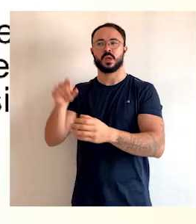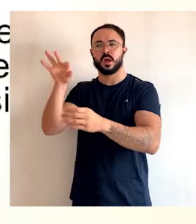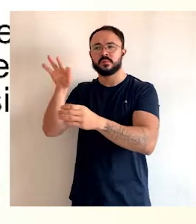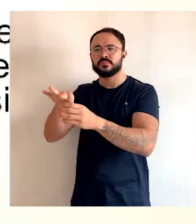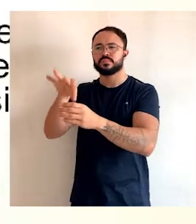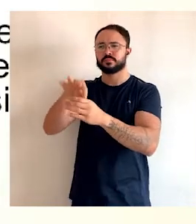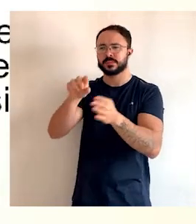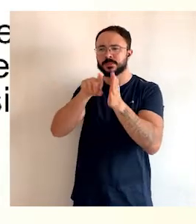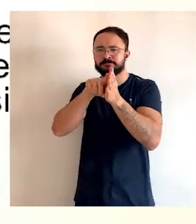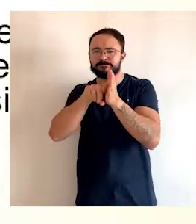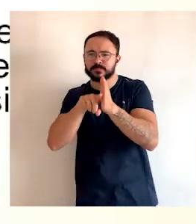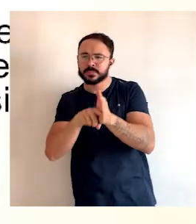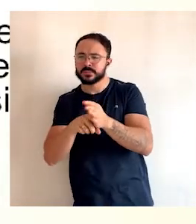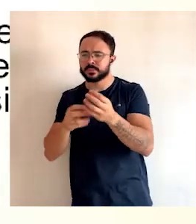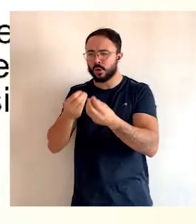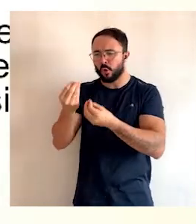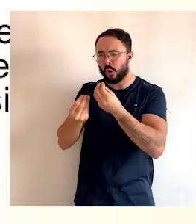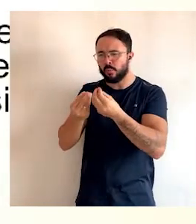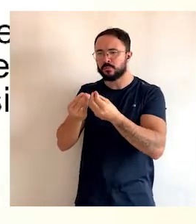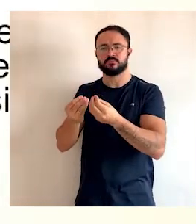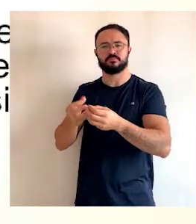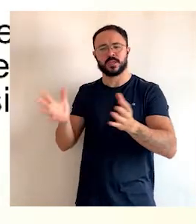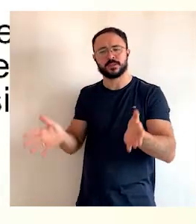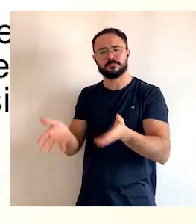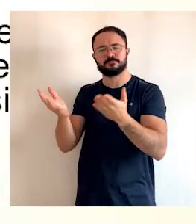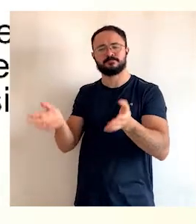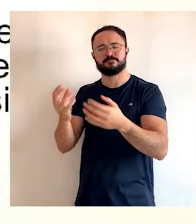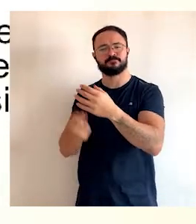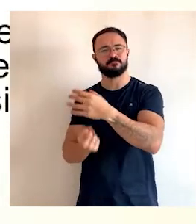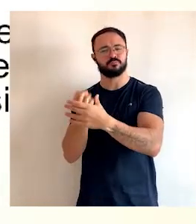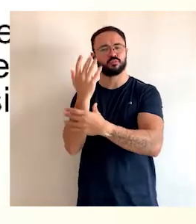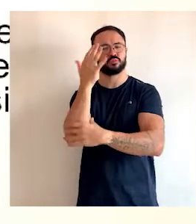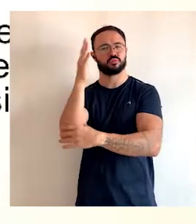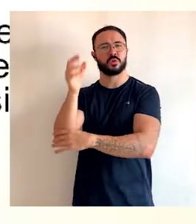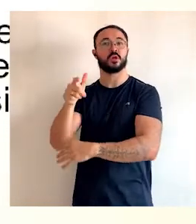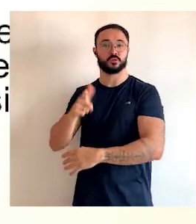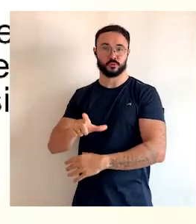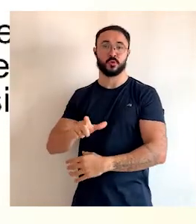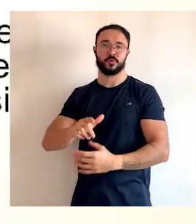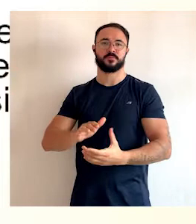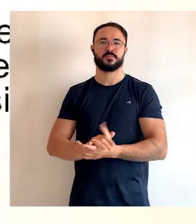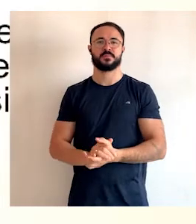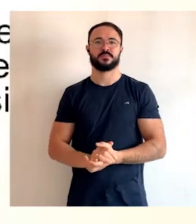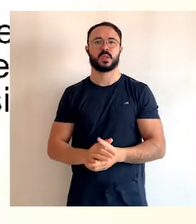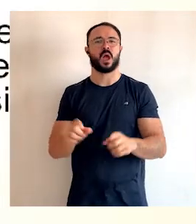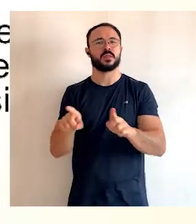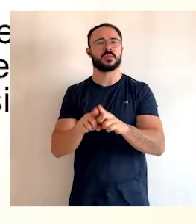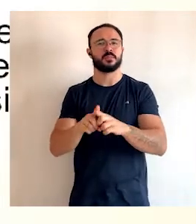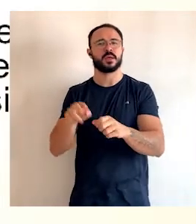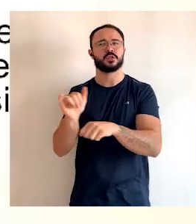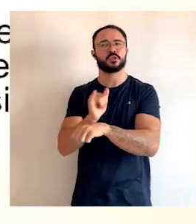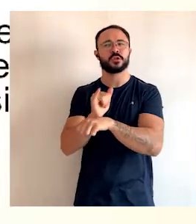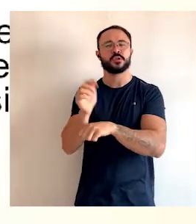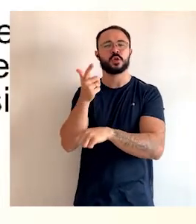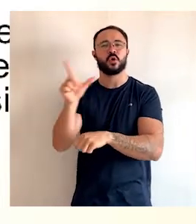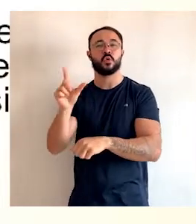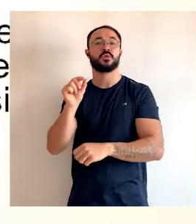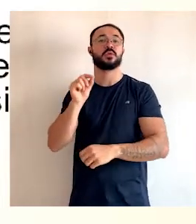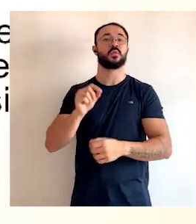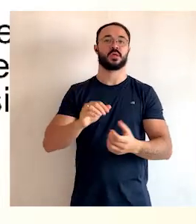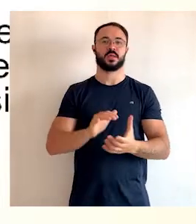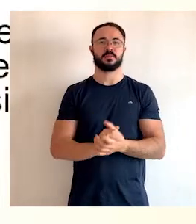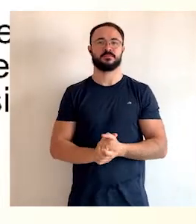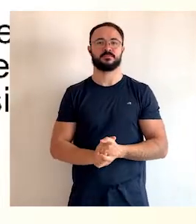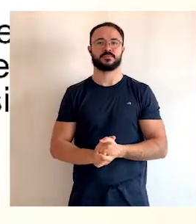para que você recupere aquela vegetação. E também uma outra estratégia, dentro da restauração ecológica, é a alocação